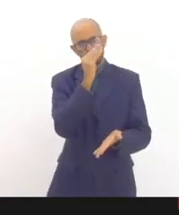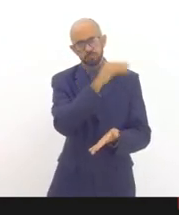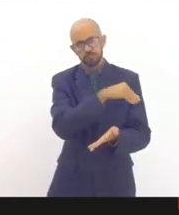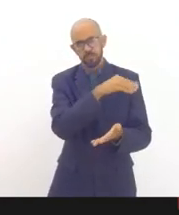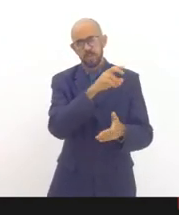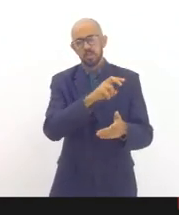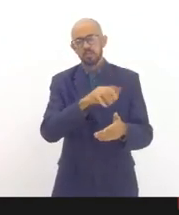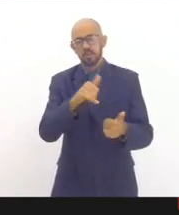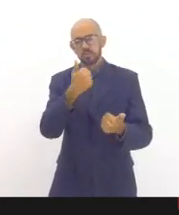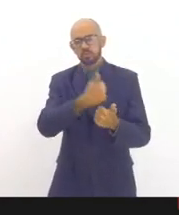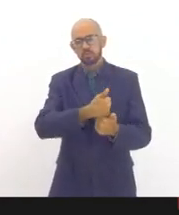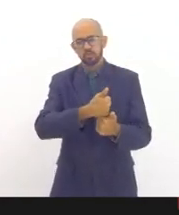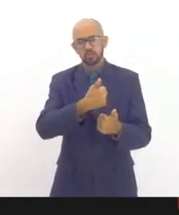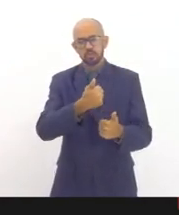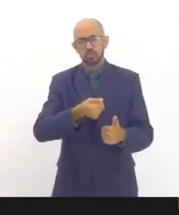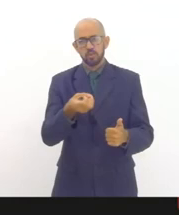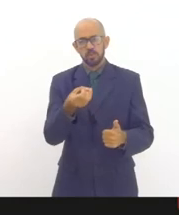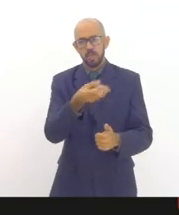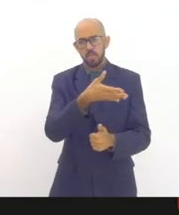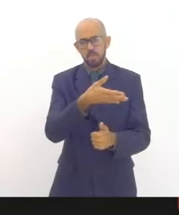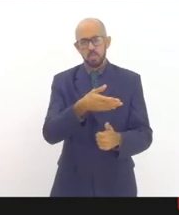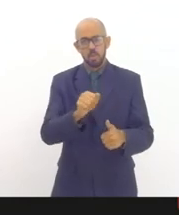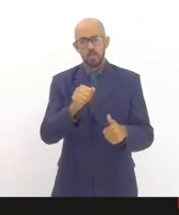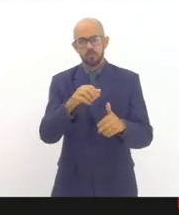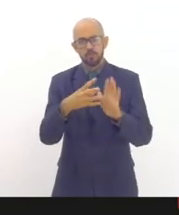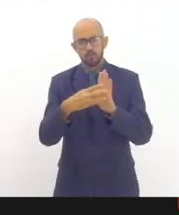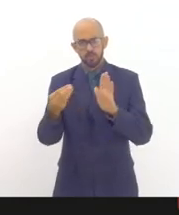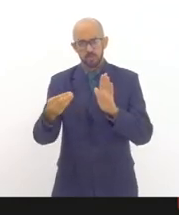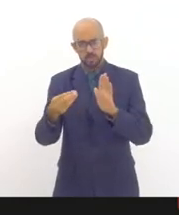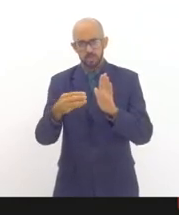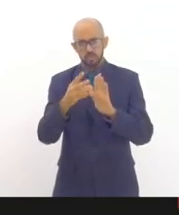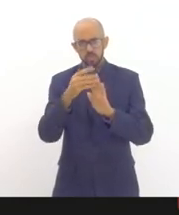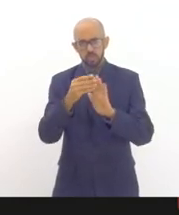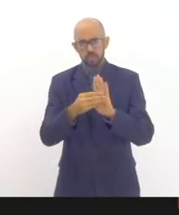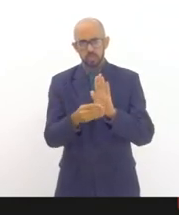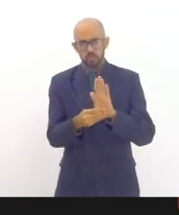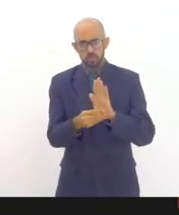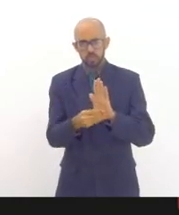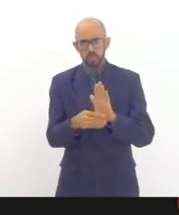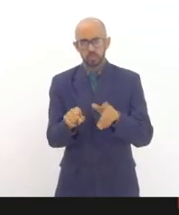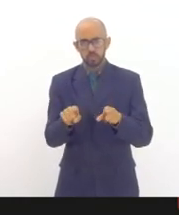e, portanto, terá uma nova cara, um novo conteúdo e